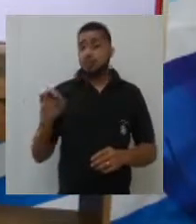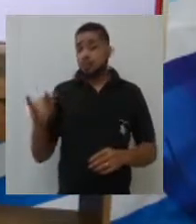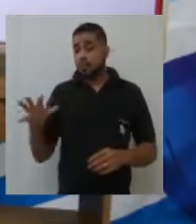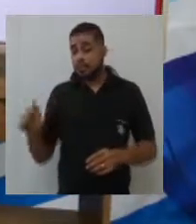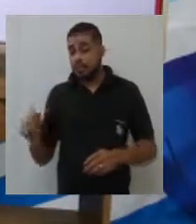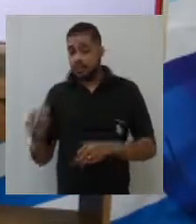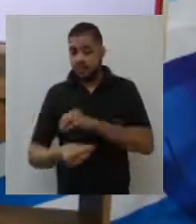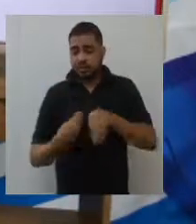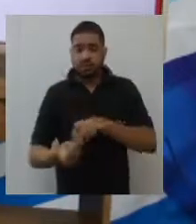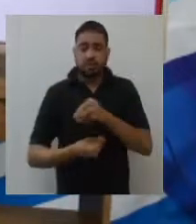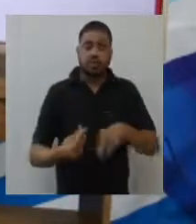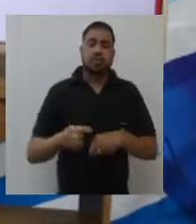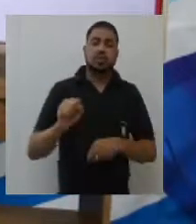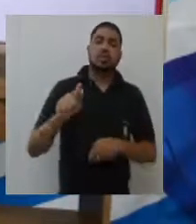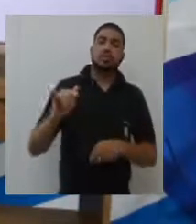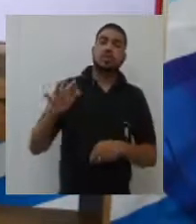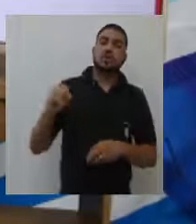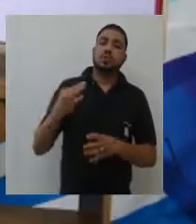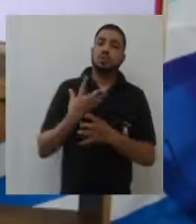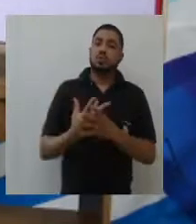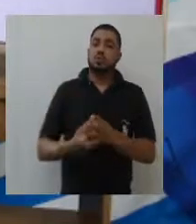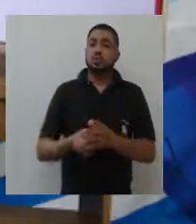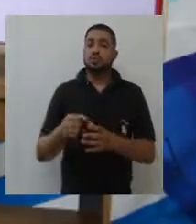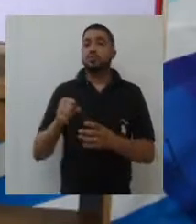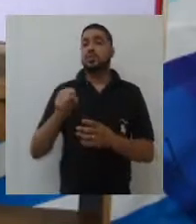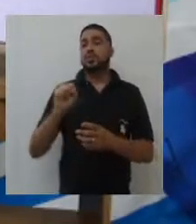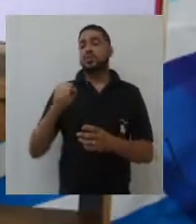soluto e um solvente, em que este